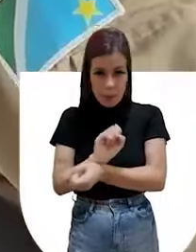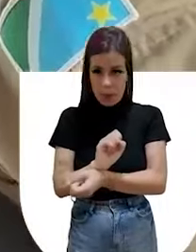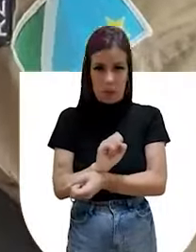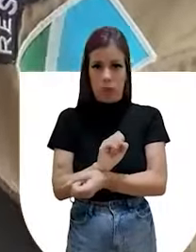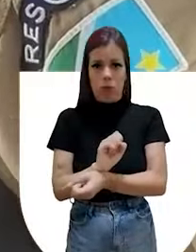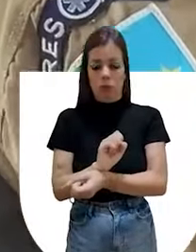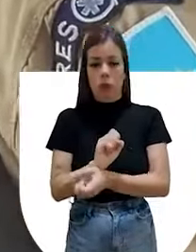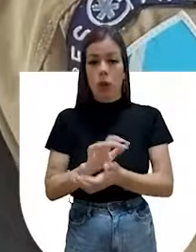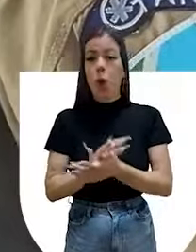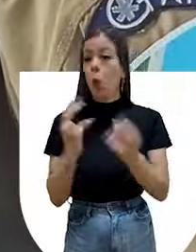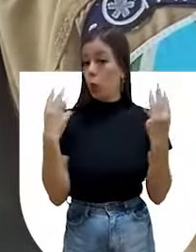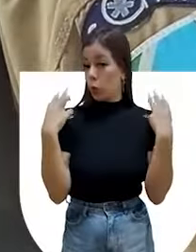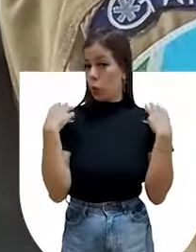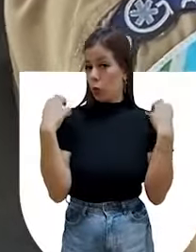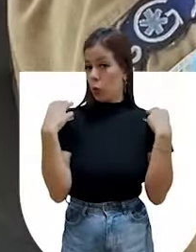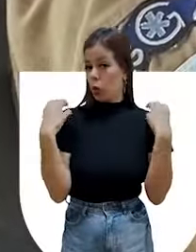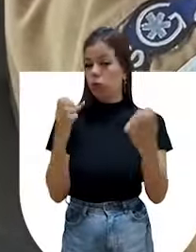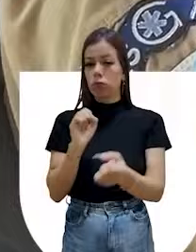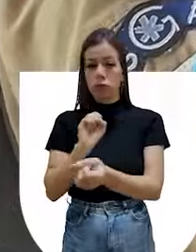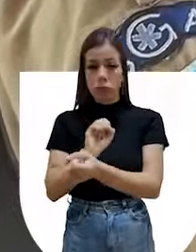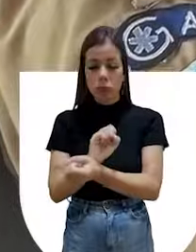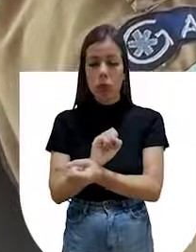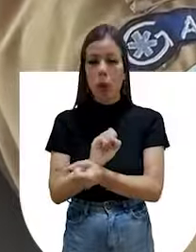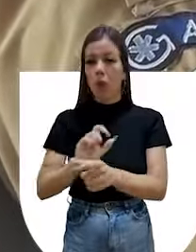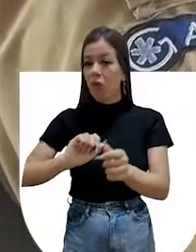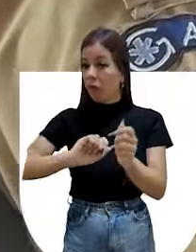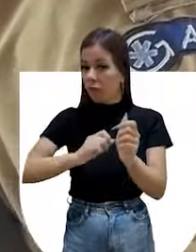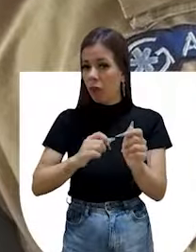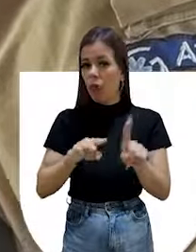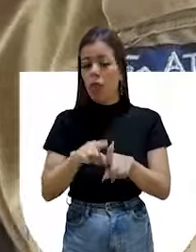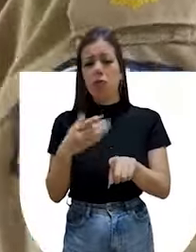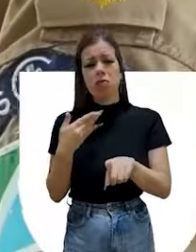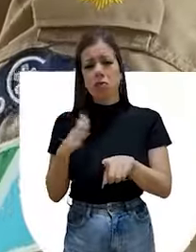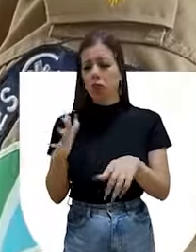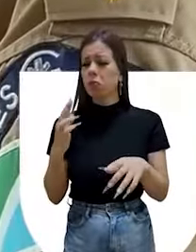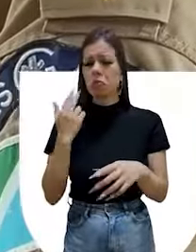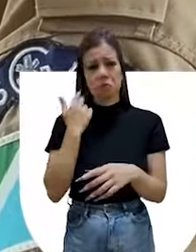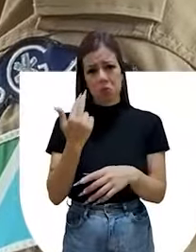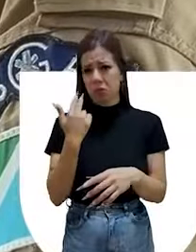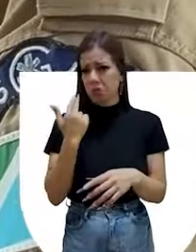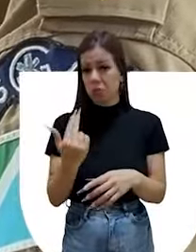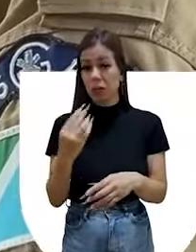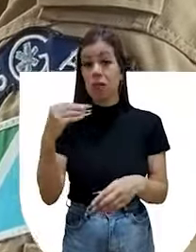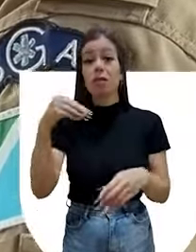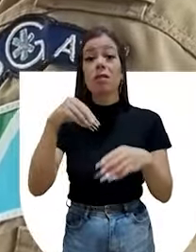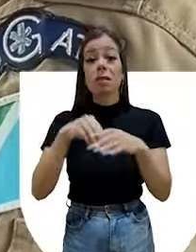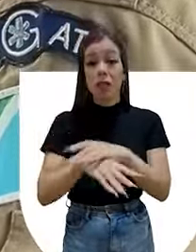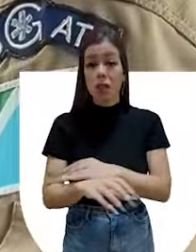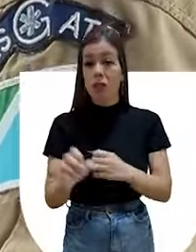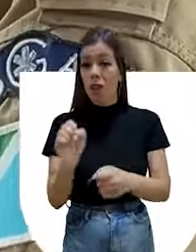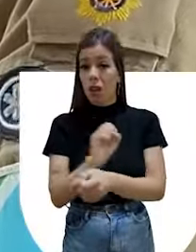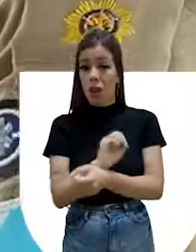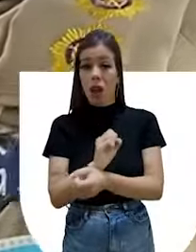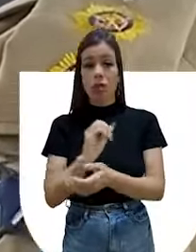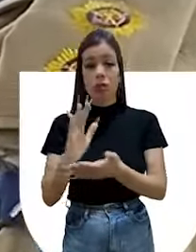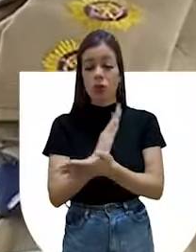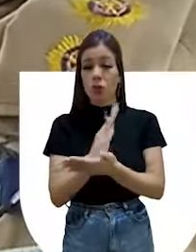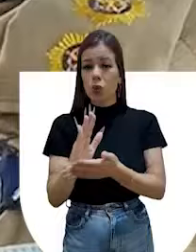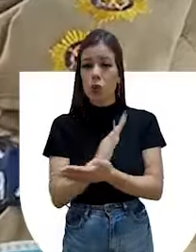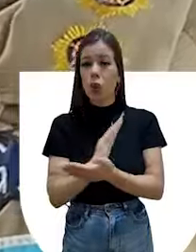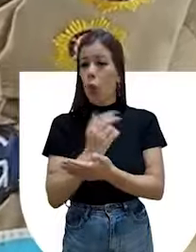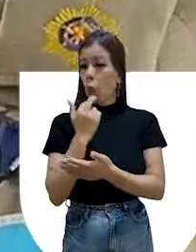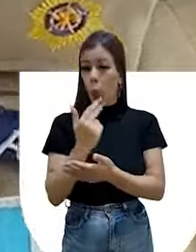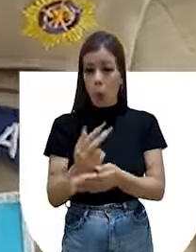O motorista para o carro, trava e sai tranquilamente e deixa dentro do veículo vários objetos